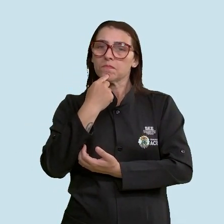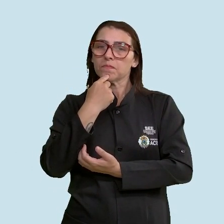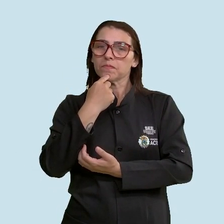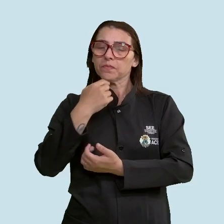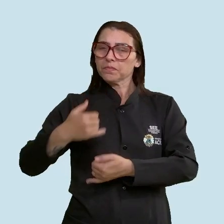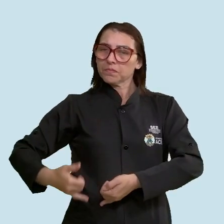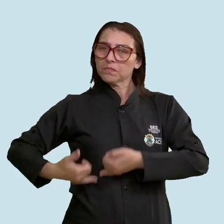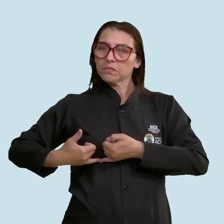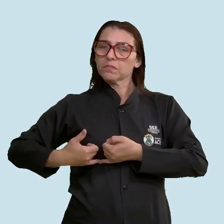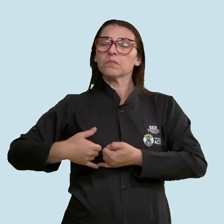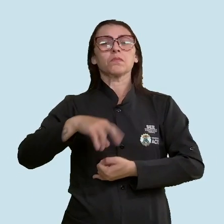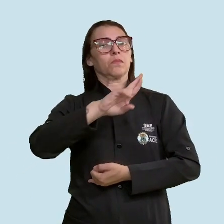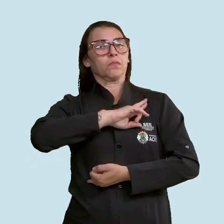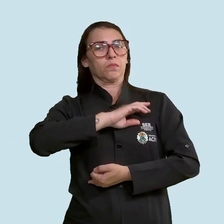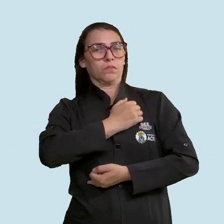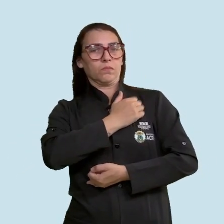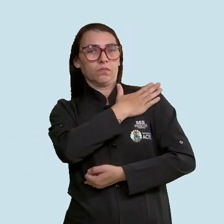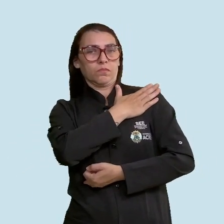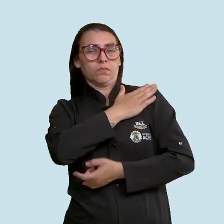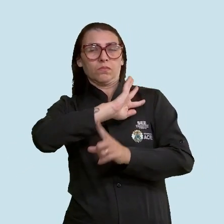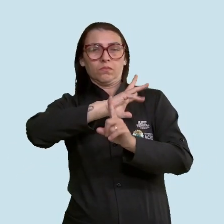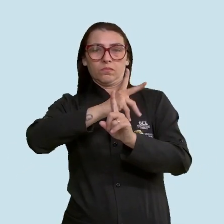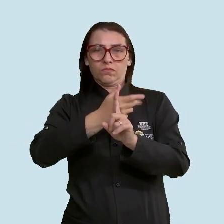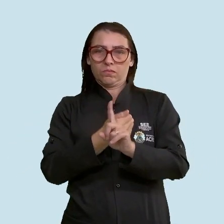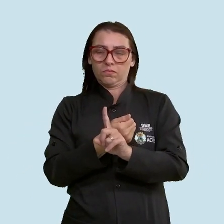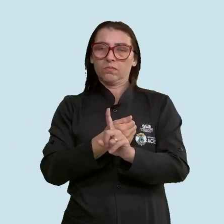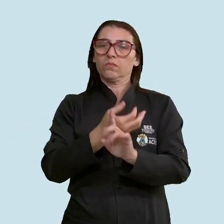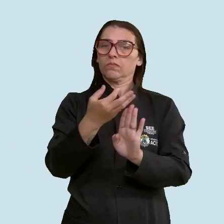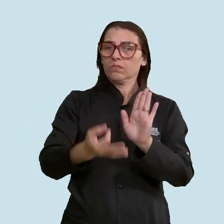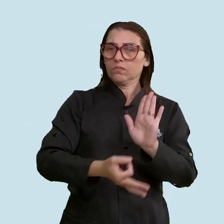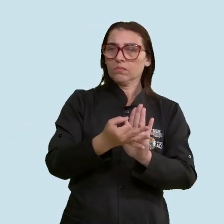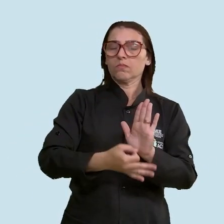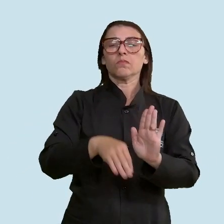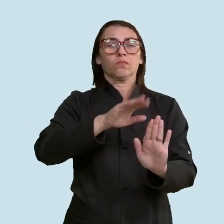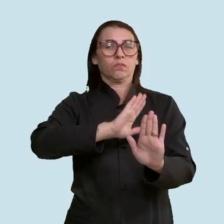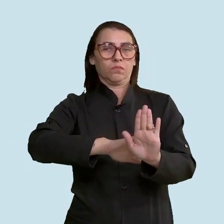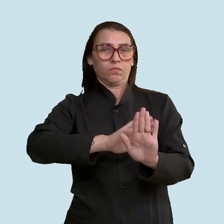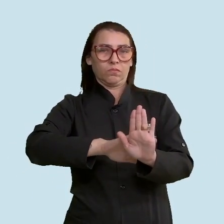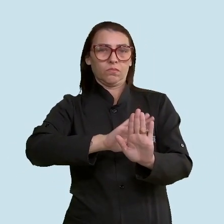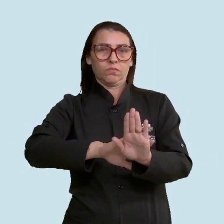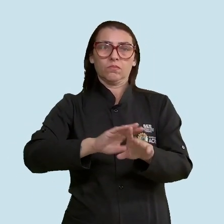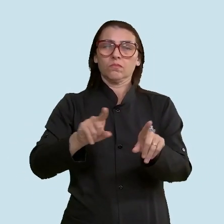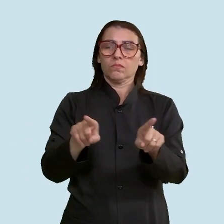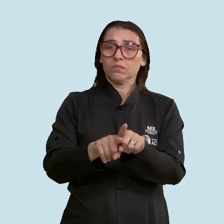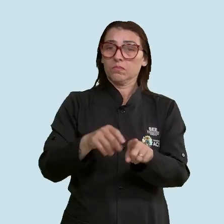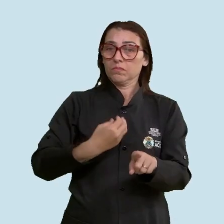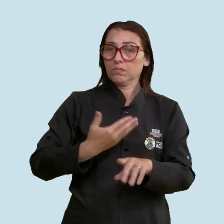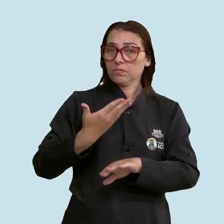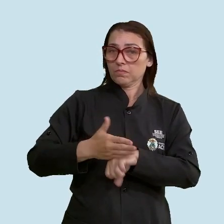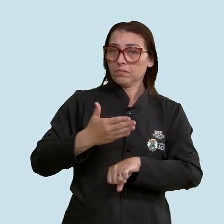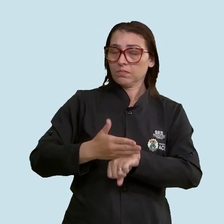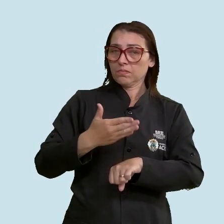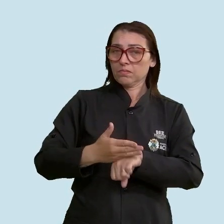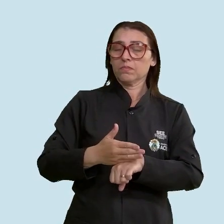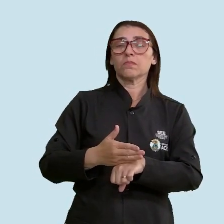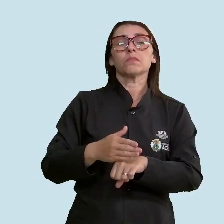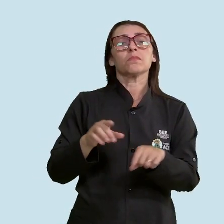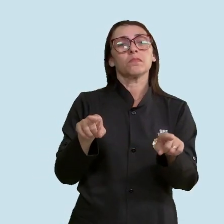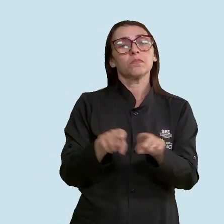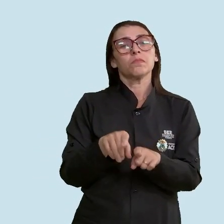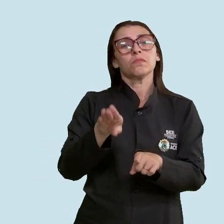um exemplo claro de arte com discurso ideológico e ativista. E assim como a